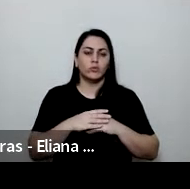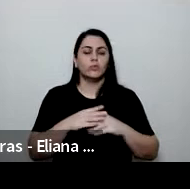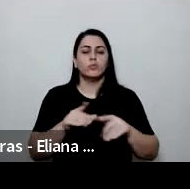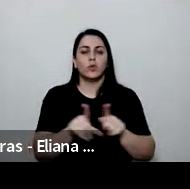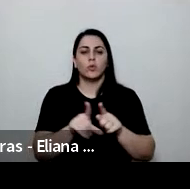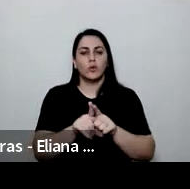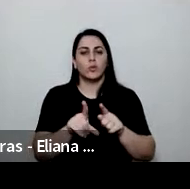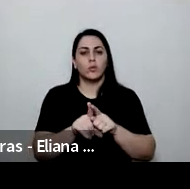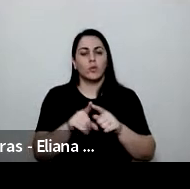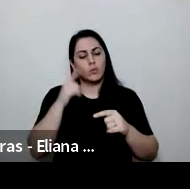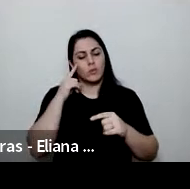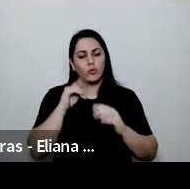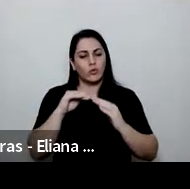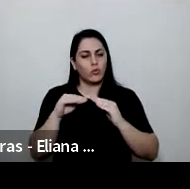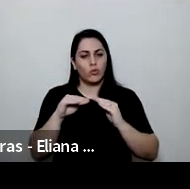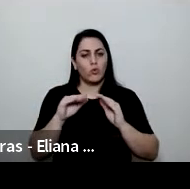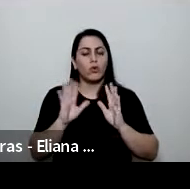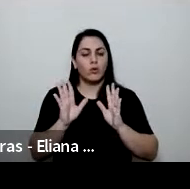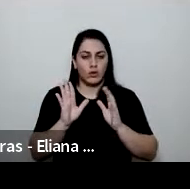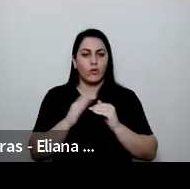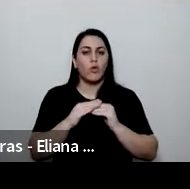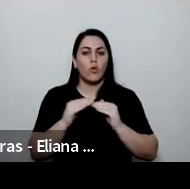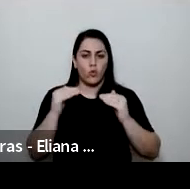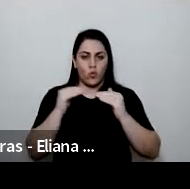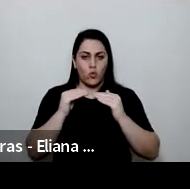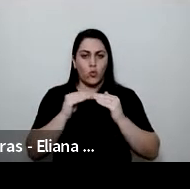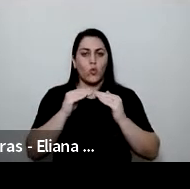também tenho que ir lá e